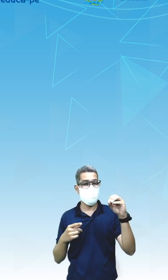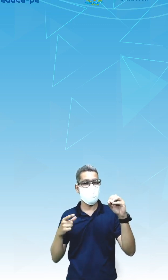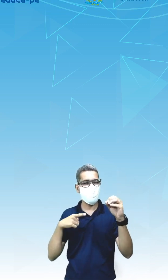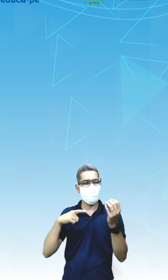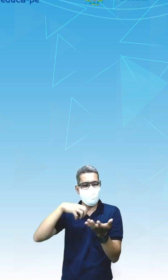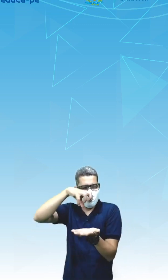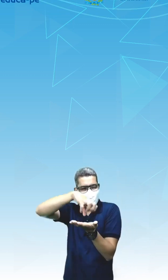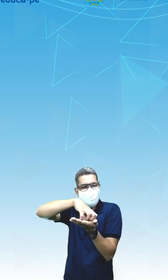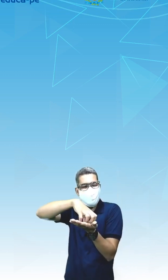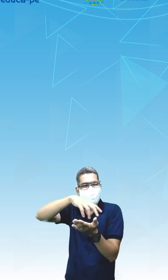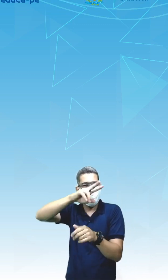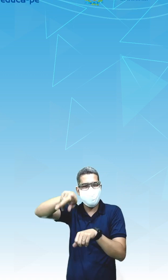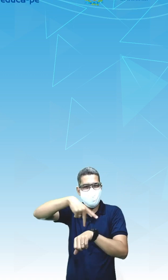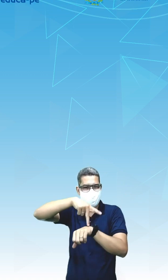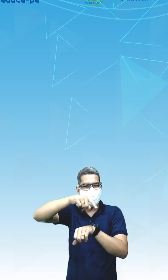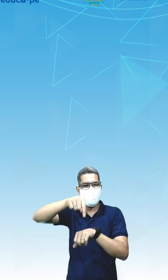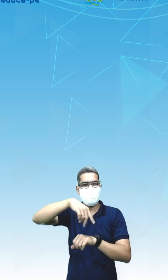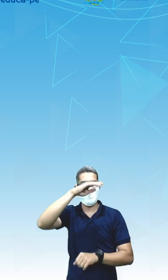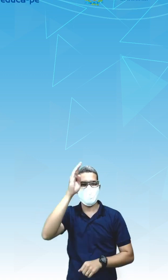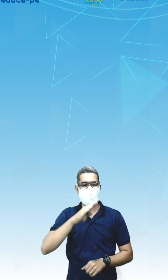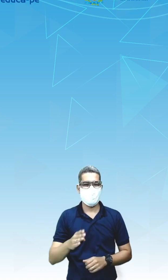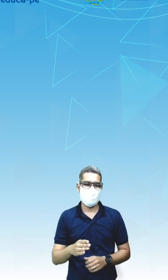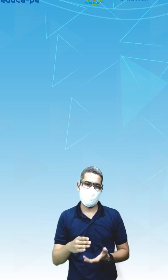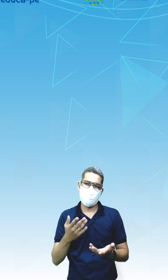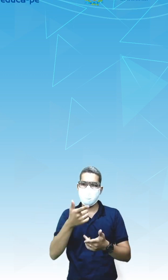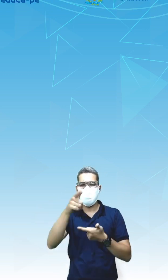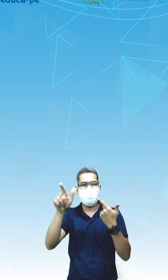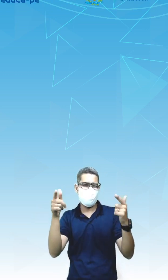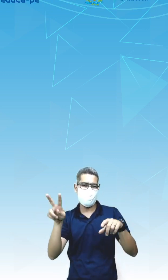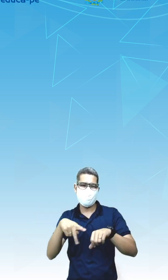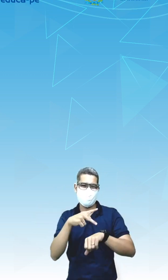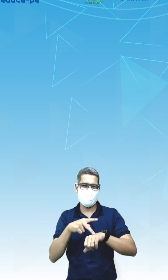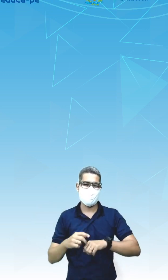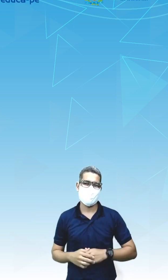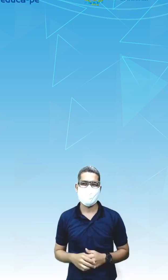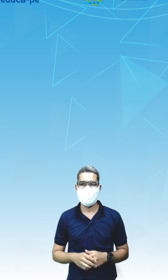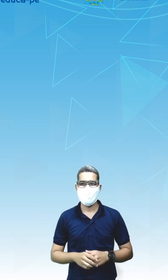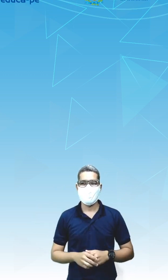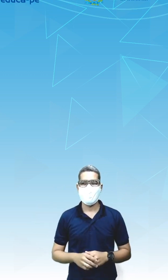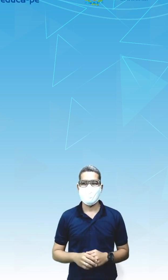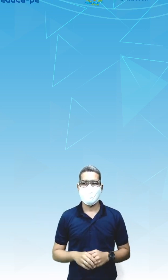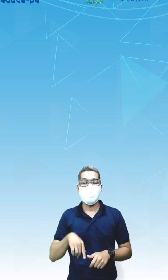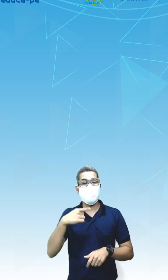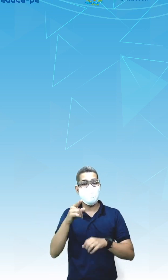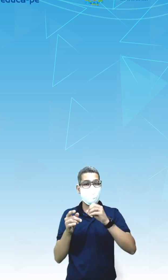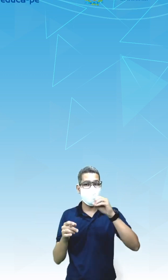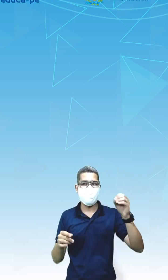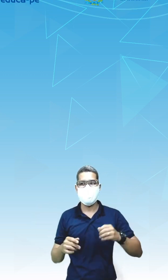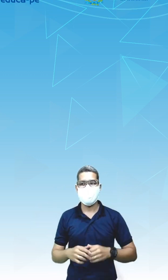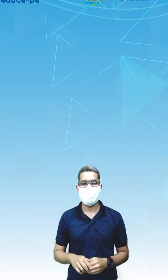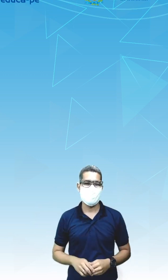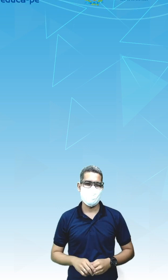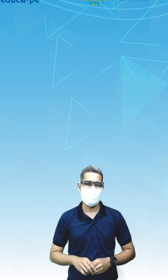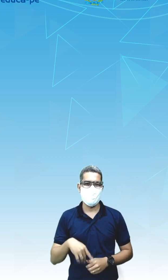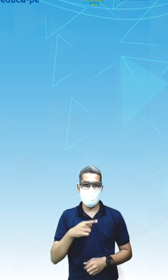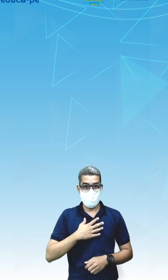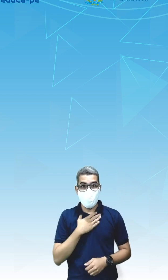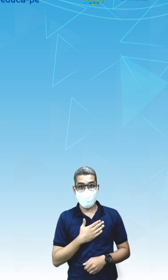do país, e o ponto cardeal oeste. Então, meus amores, vocês gostaram da nossa aula de